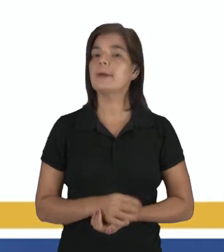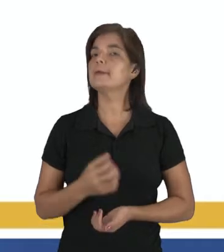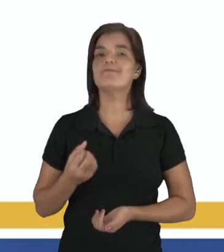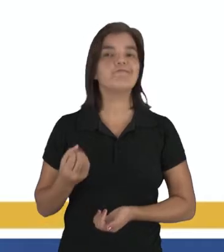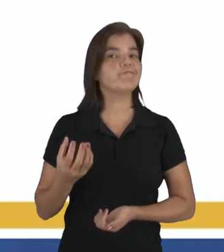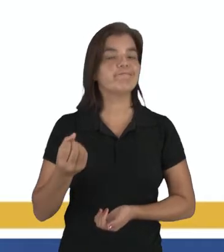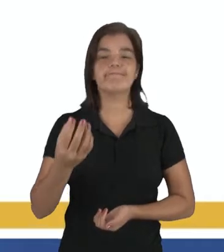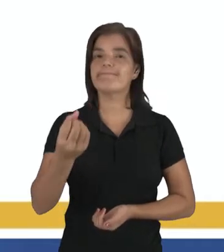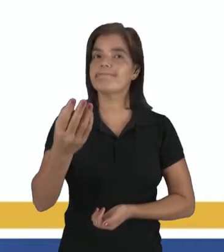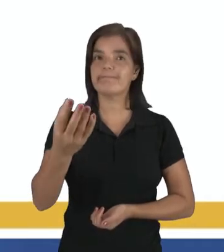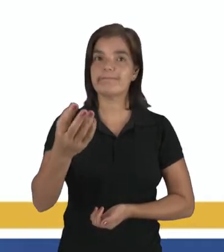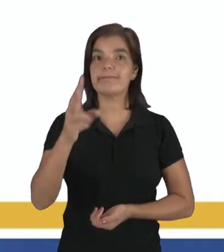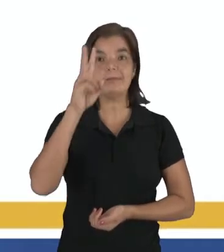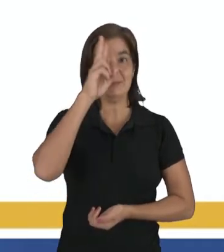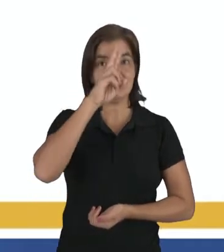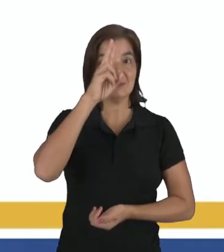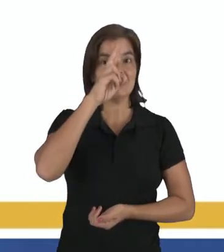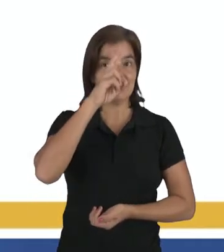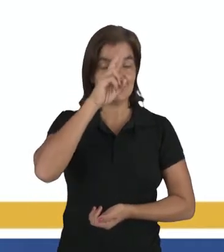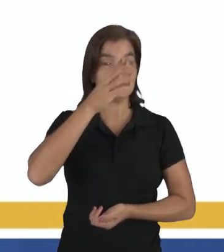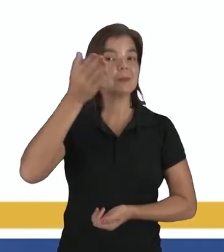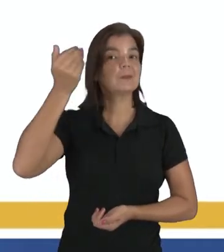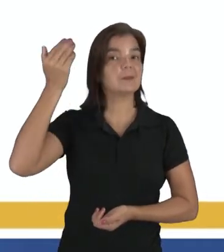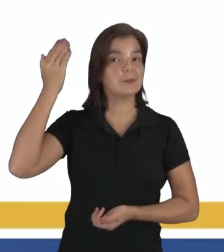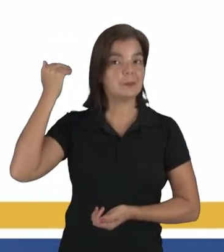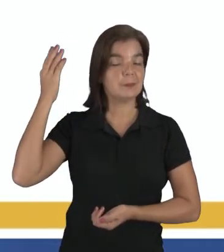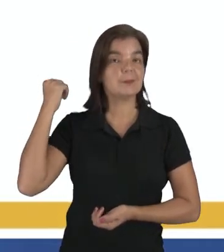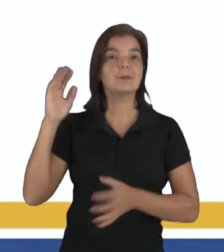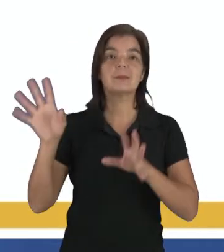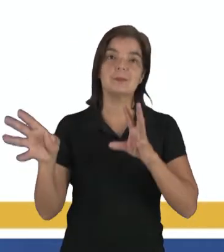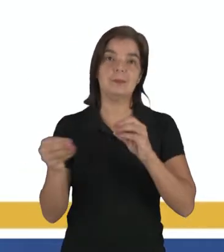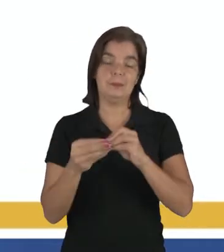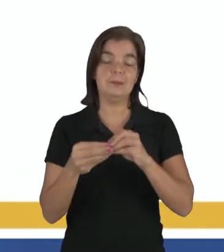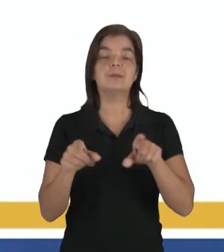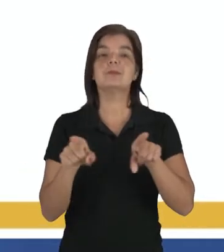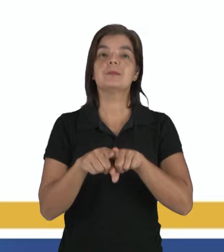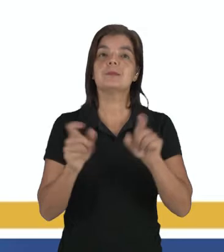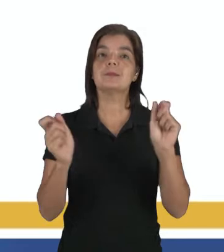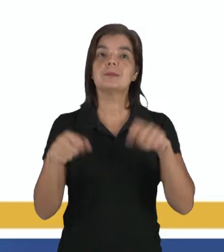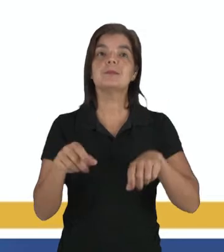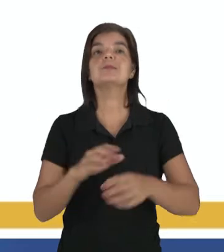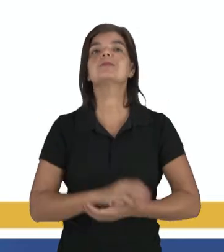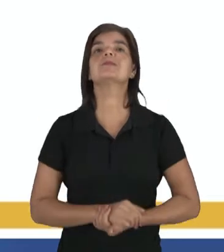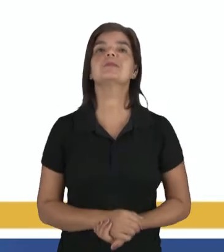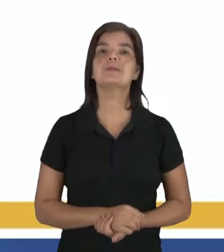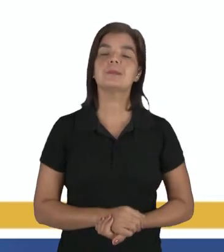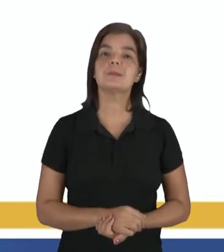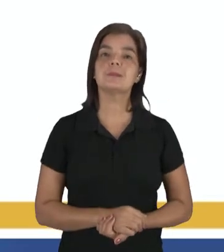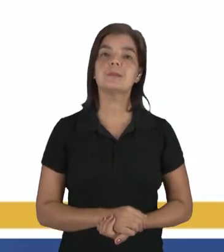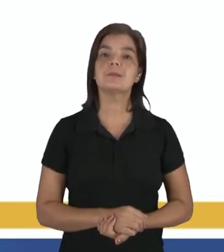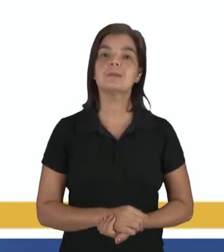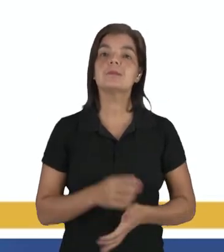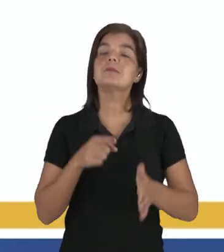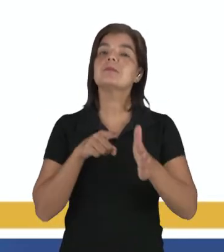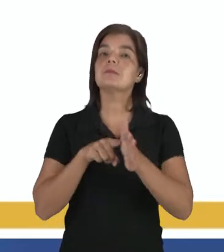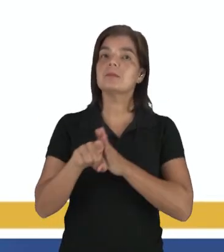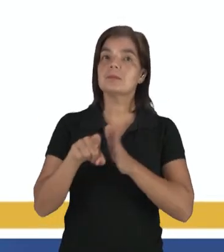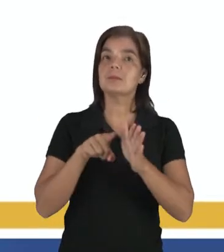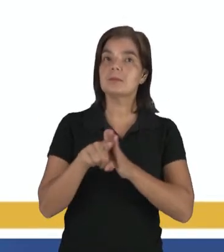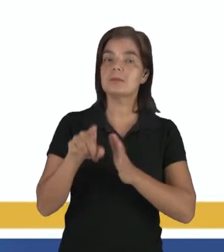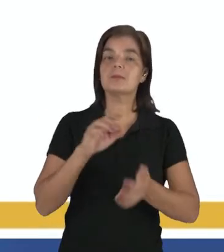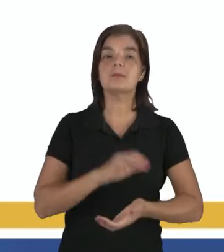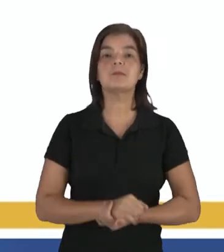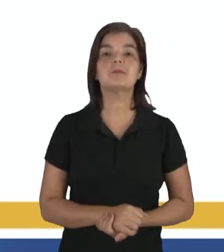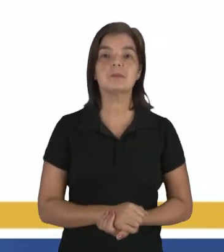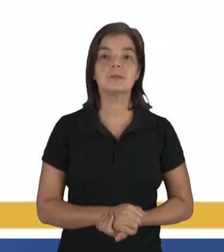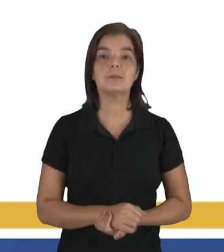going to travel. Lembrando daquelas abreviações possíveis também, tá? Do verbo to be. E na forma interrogativa,